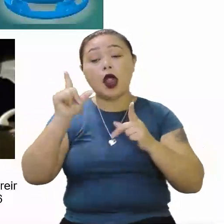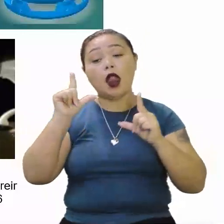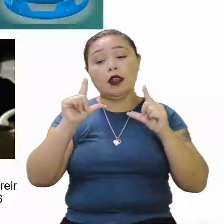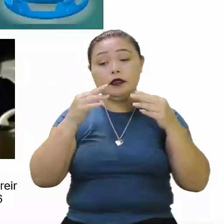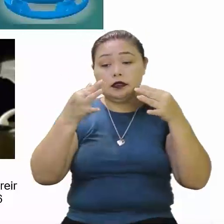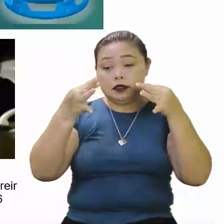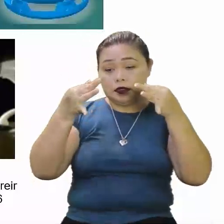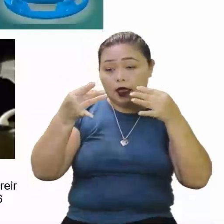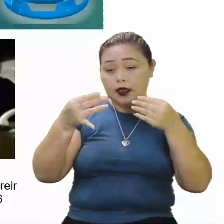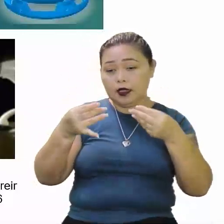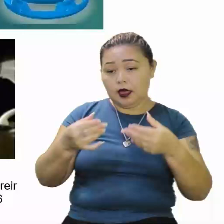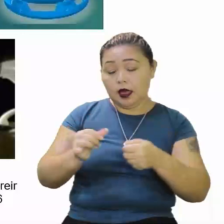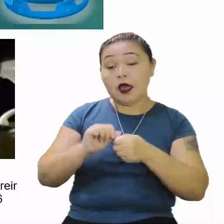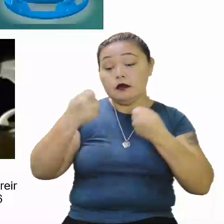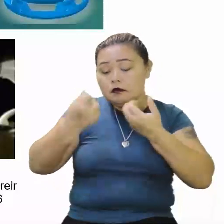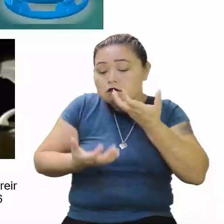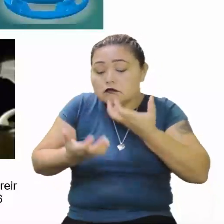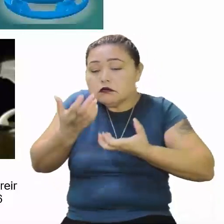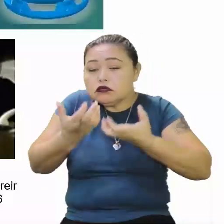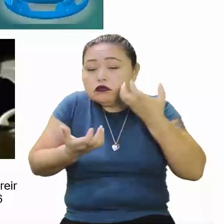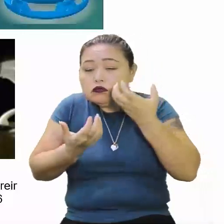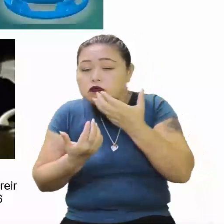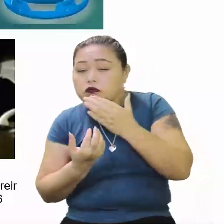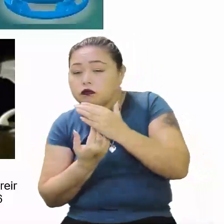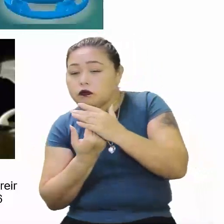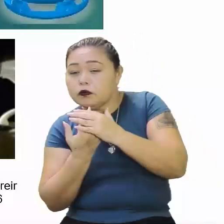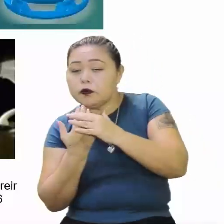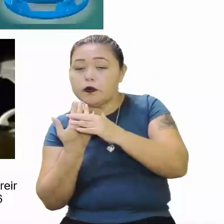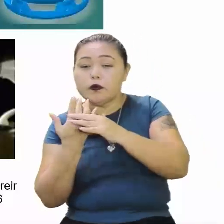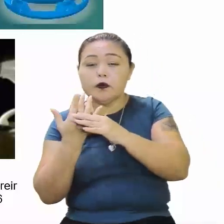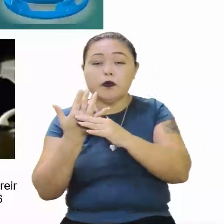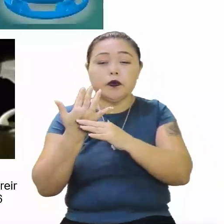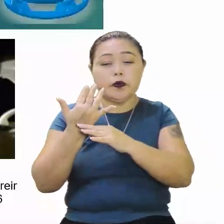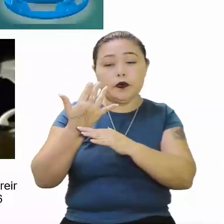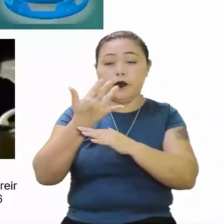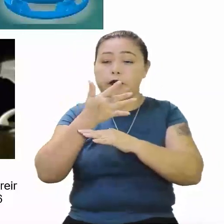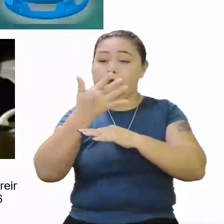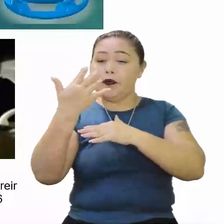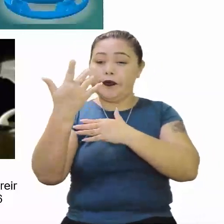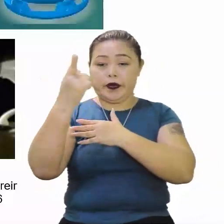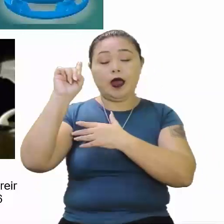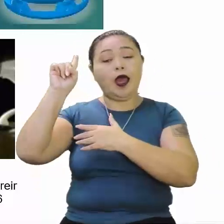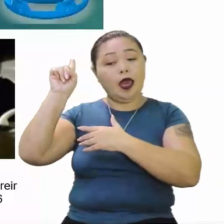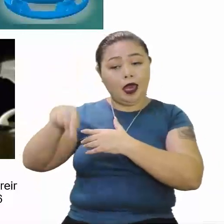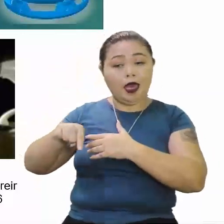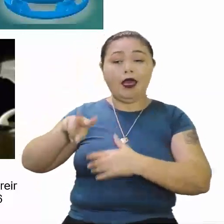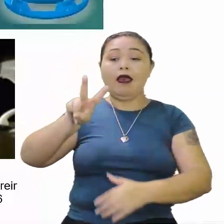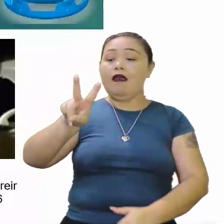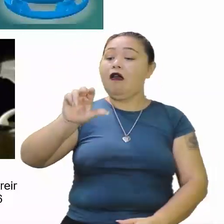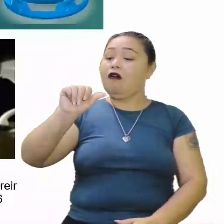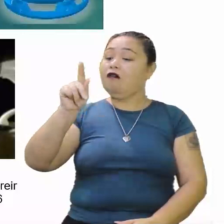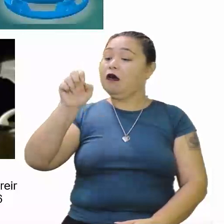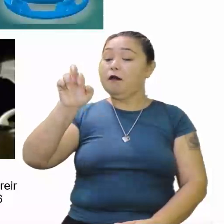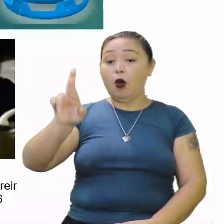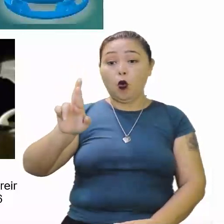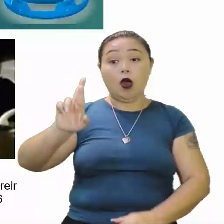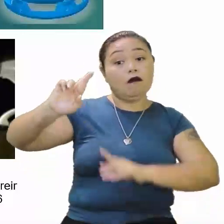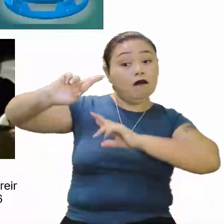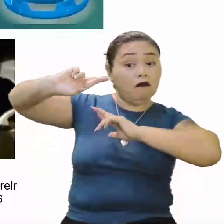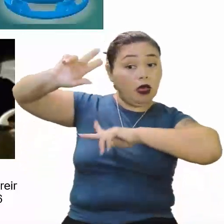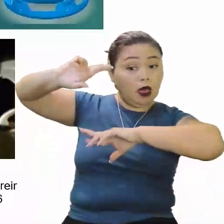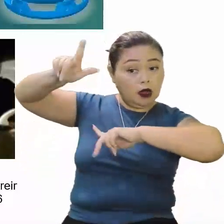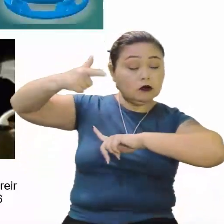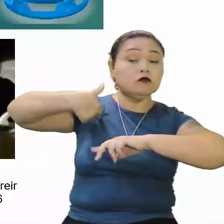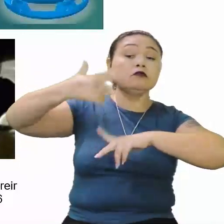e você precisa aquecer para passar a fase gasosa. Sendo assim, você tem o vapor. Então, é bom que vocês